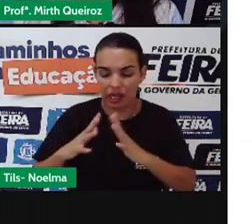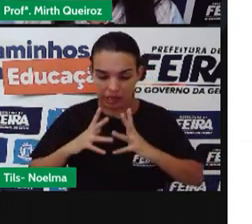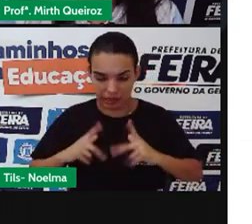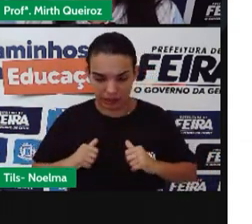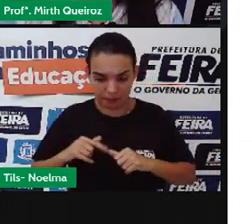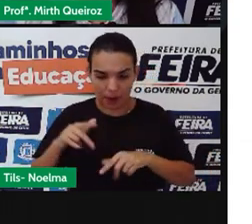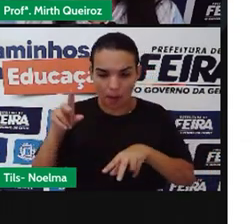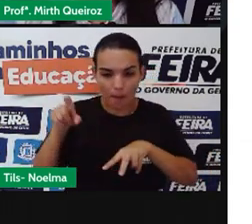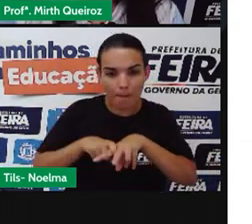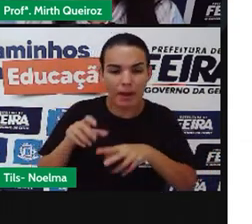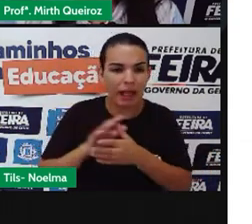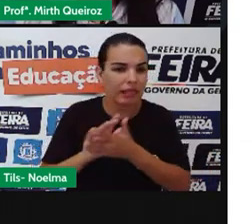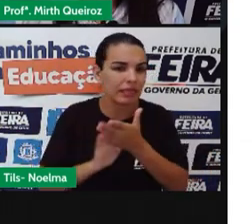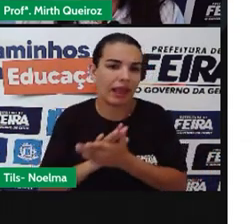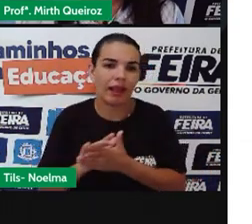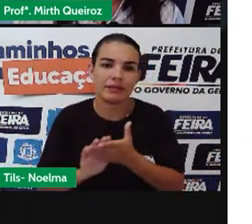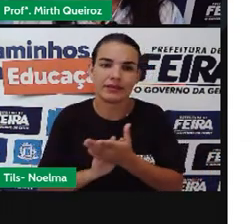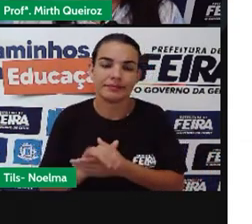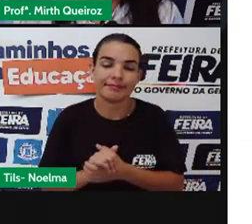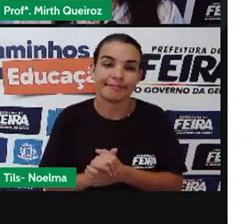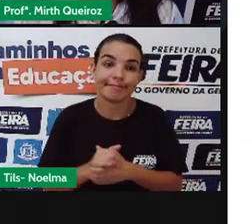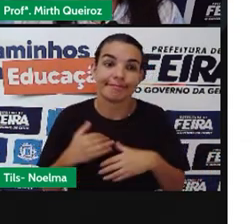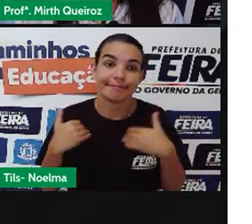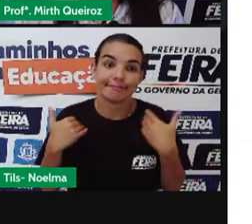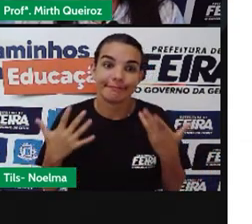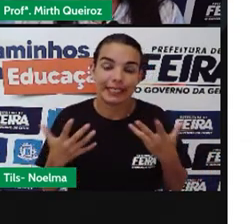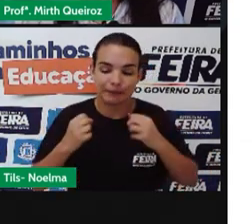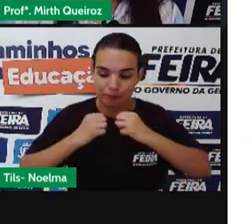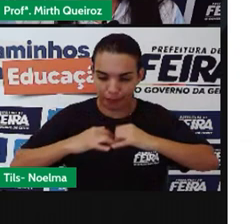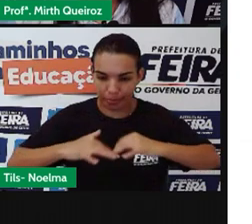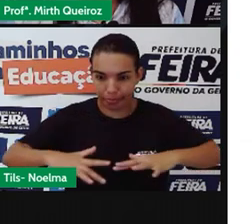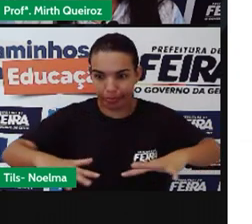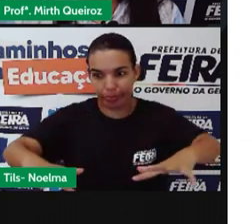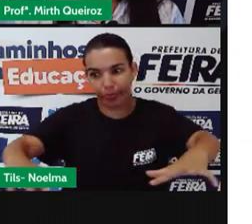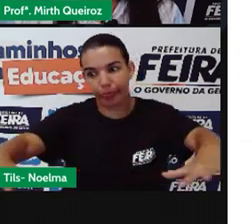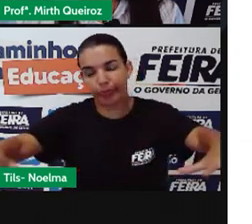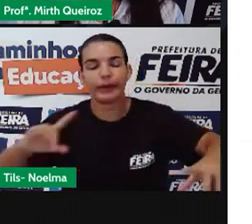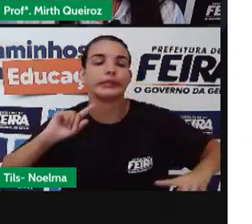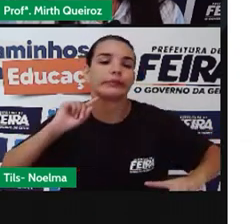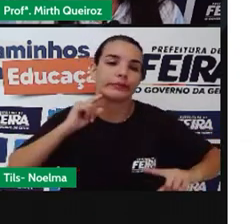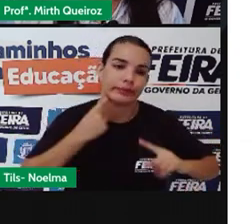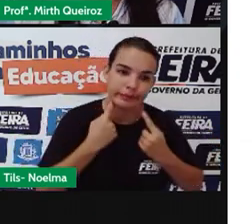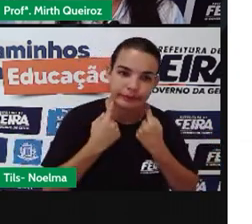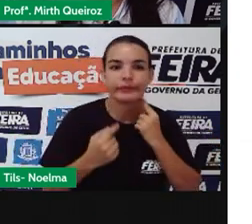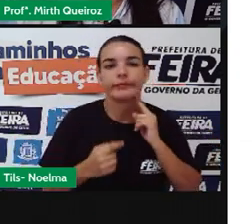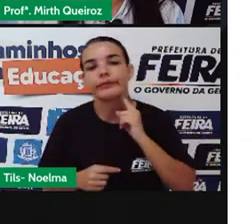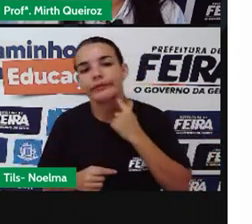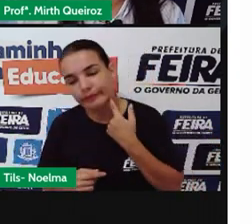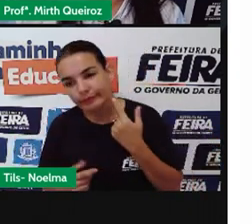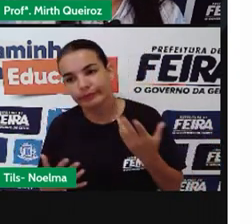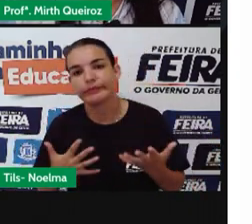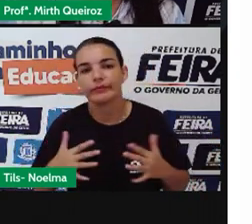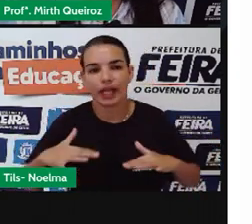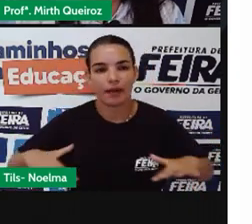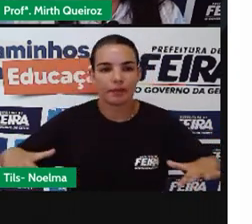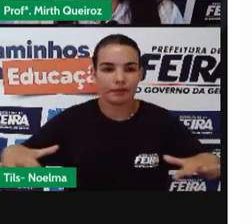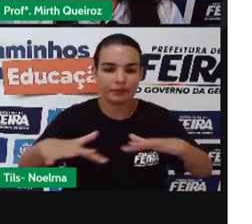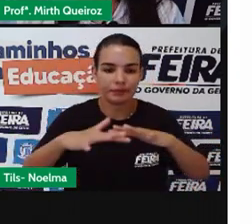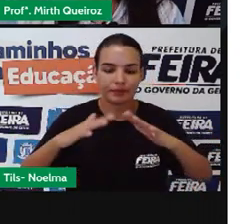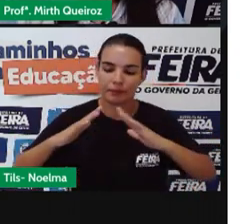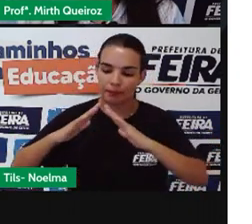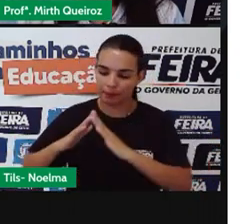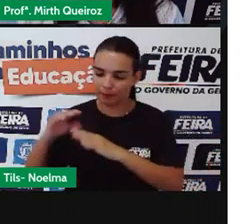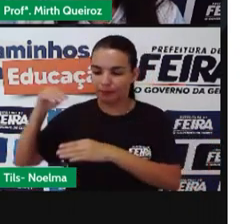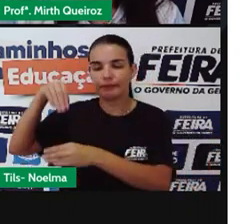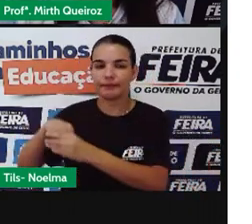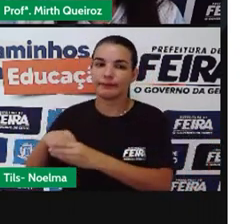não tem nada e já vai espalhando que tiver de bactérias hoje furos é pela rua